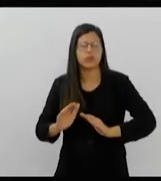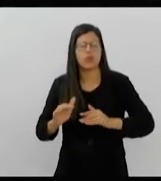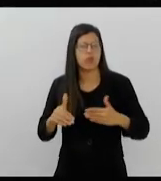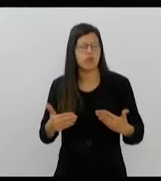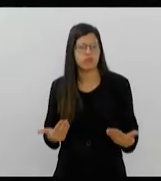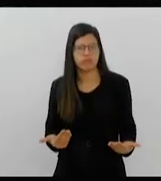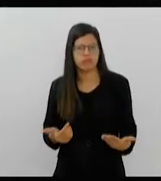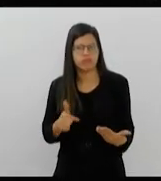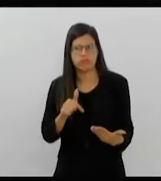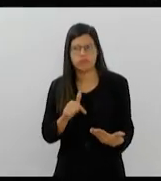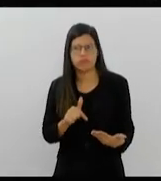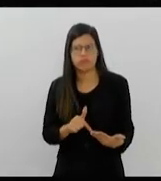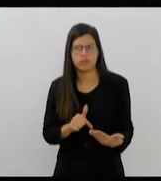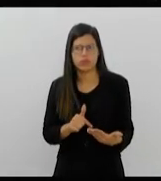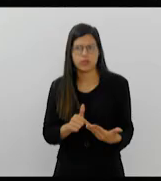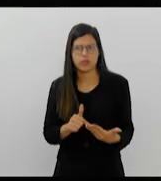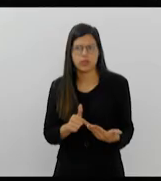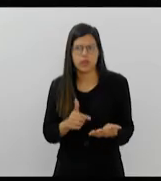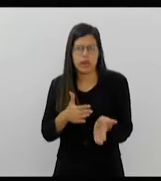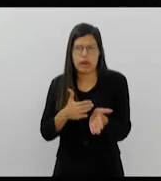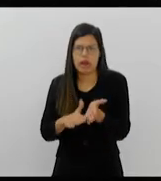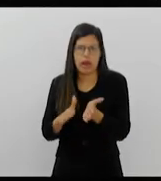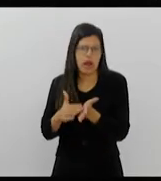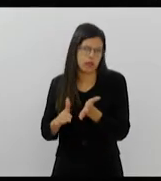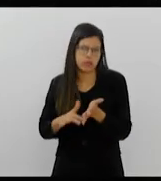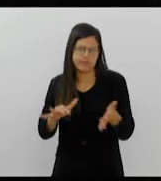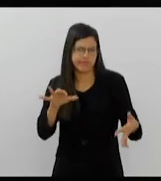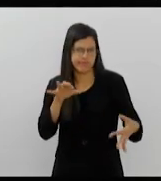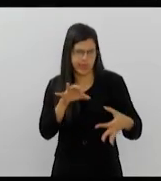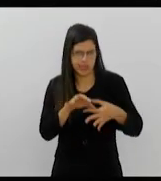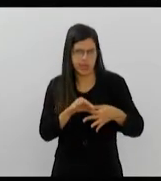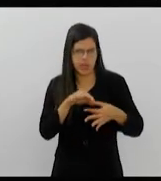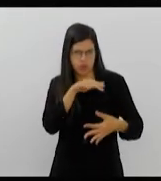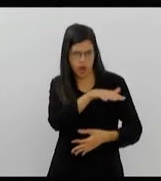com despesas correlatas,